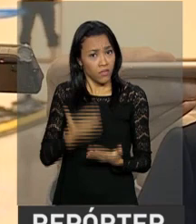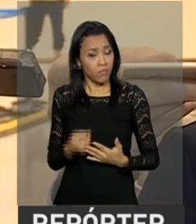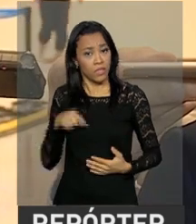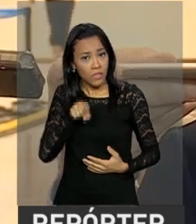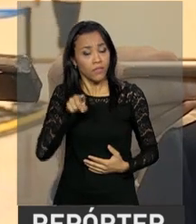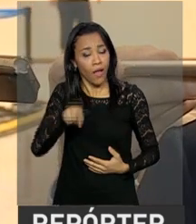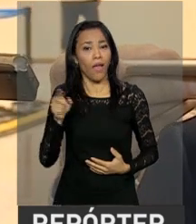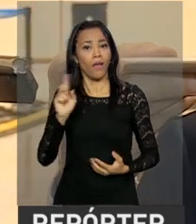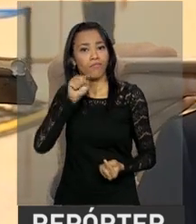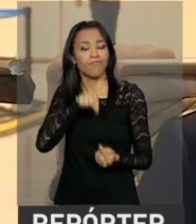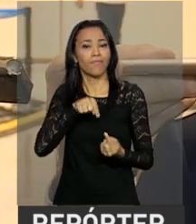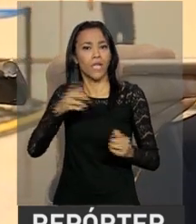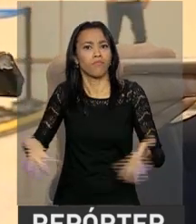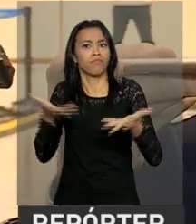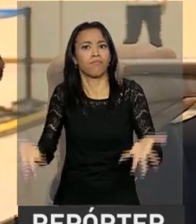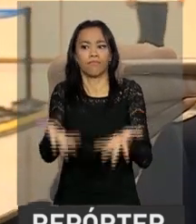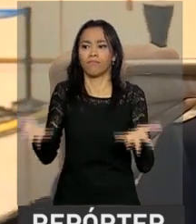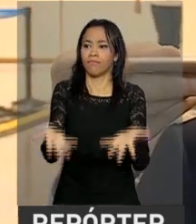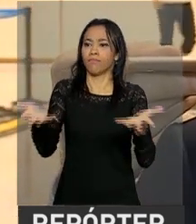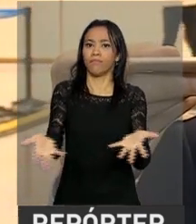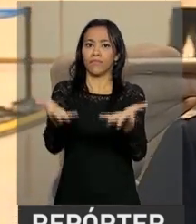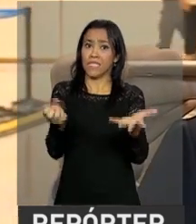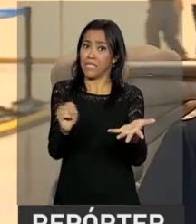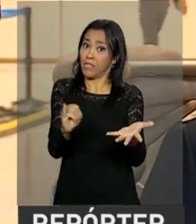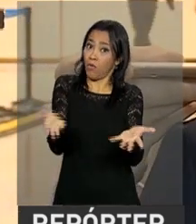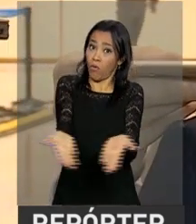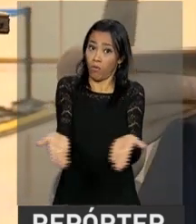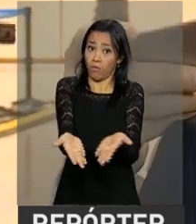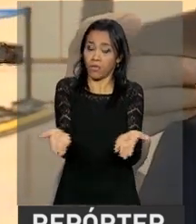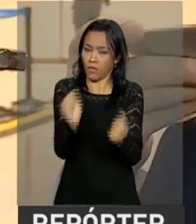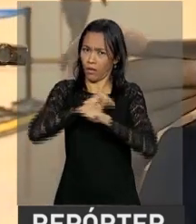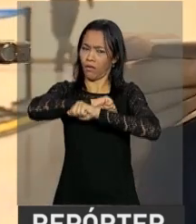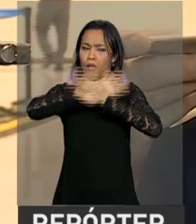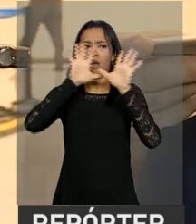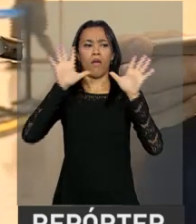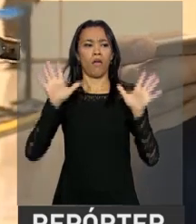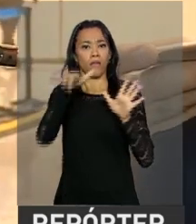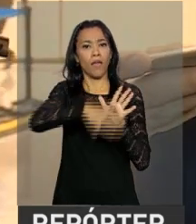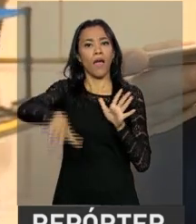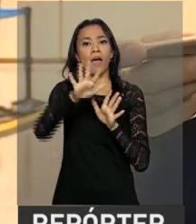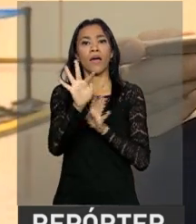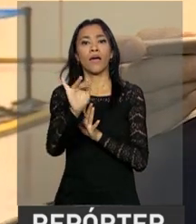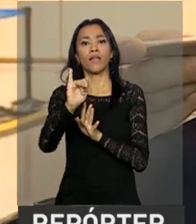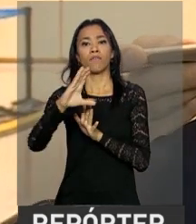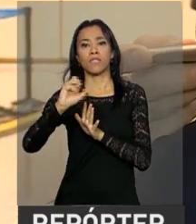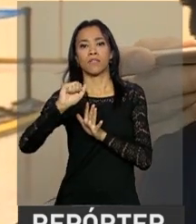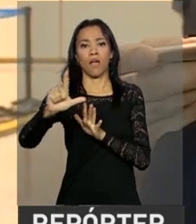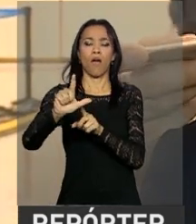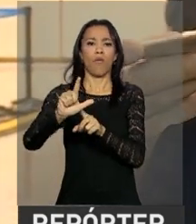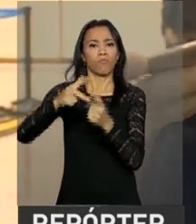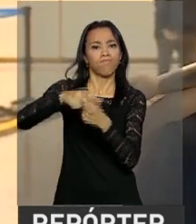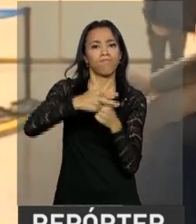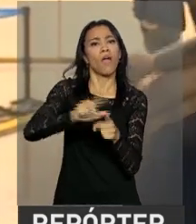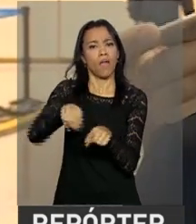grande motivador e, sabendo-se hoje, ficando cada vez mais claro que a questão fiscal é fundamental nessa